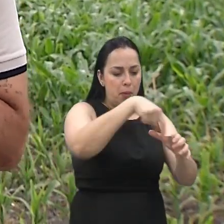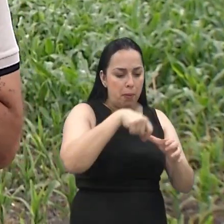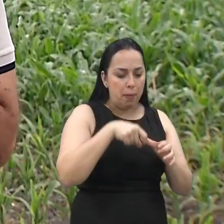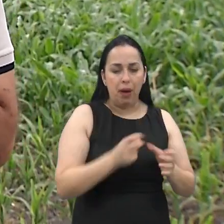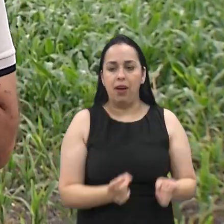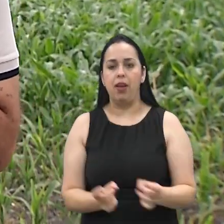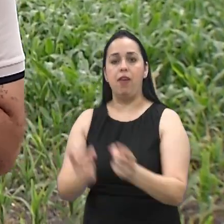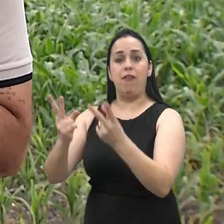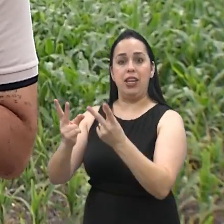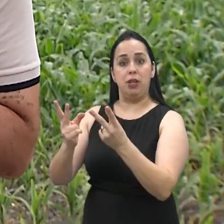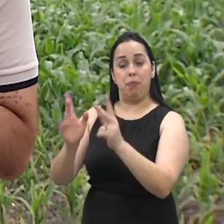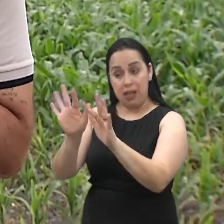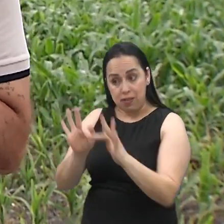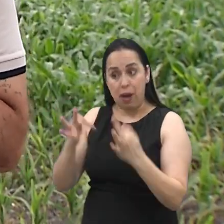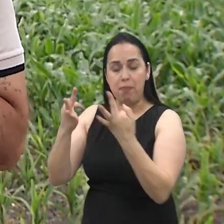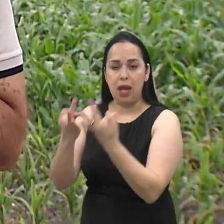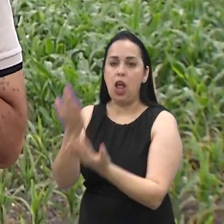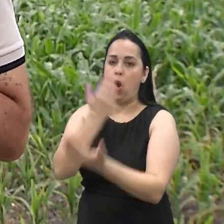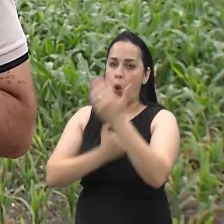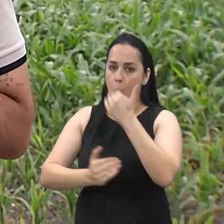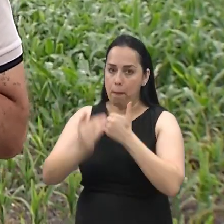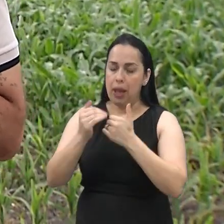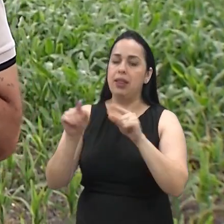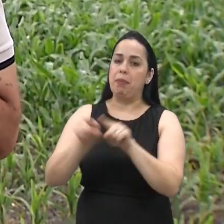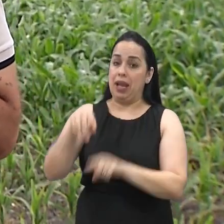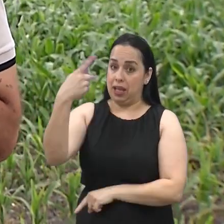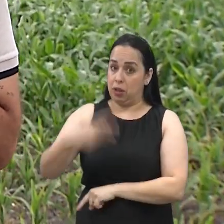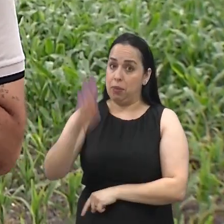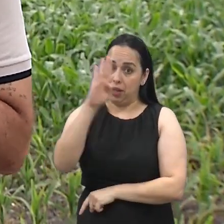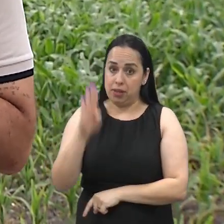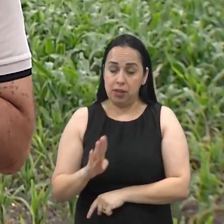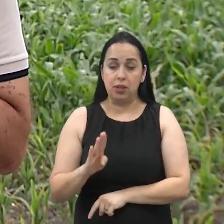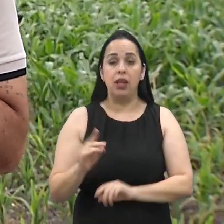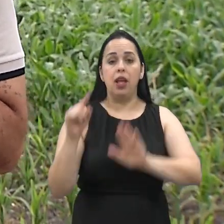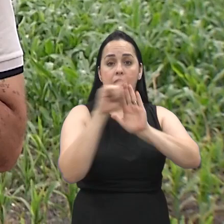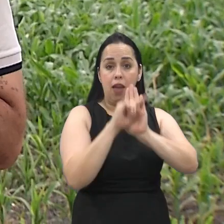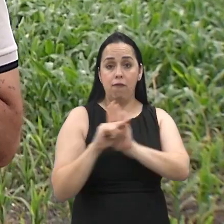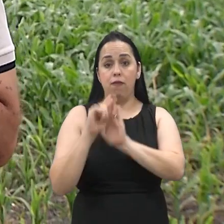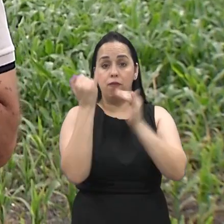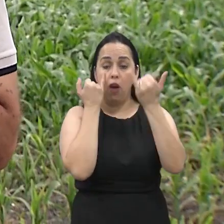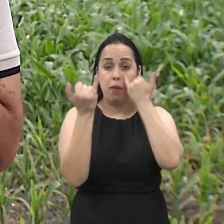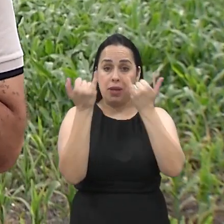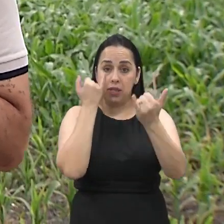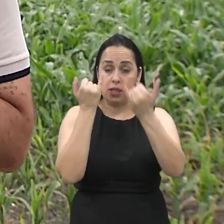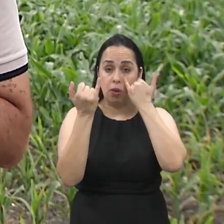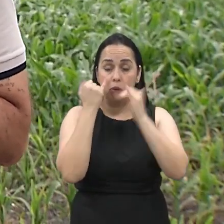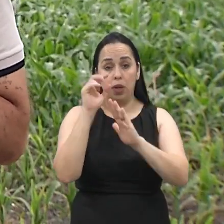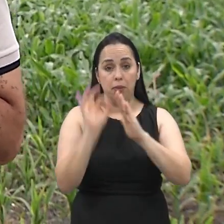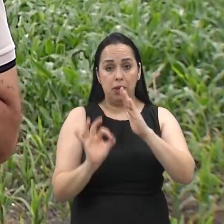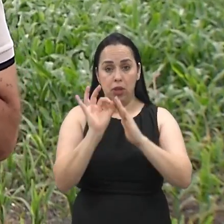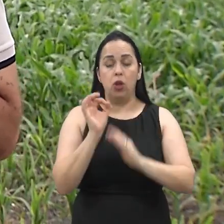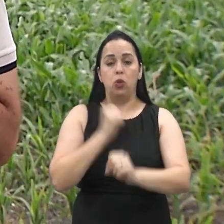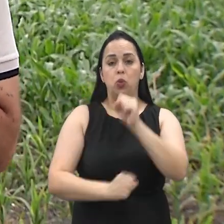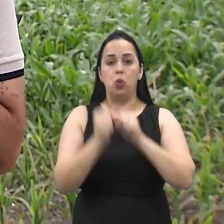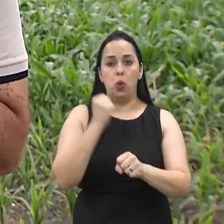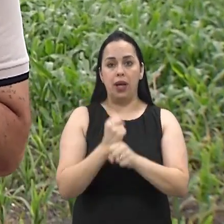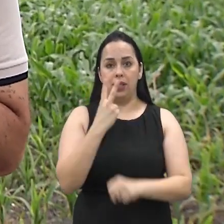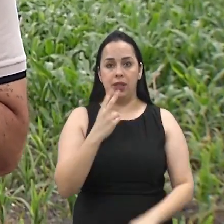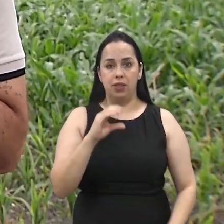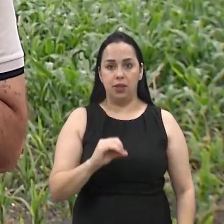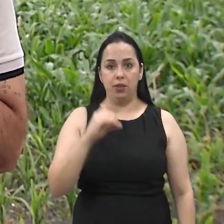até as mesas de muitas casas e restaurantes do país. De acordo com os dados do IBGE de 2017,